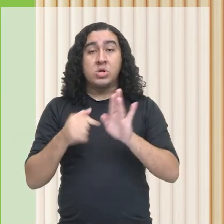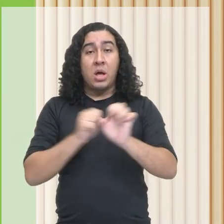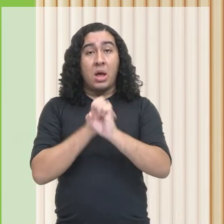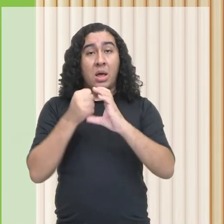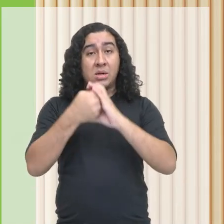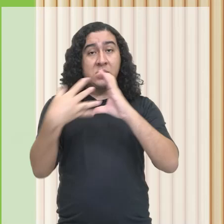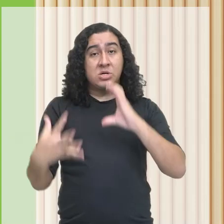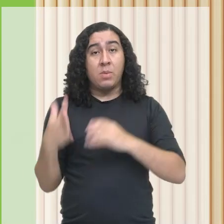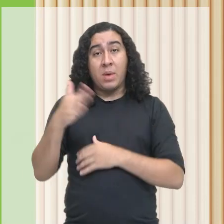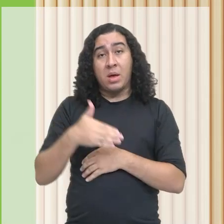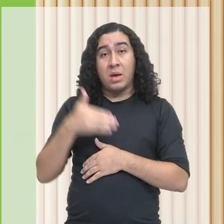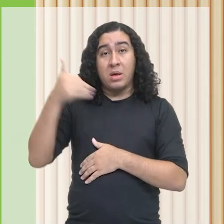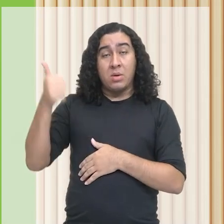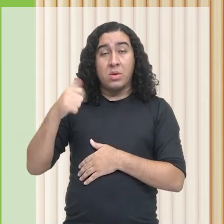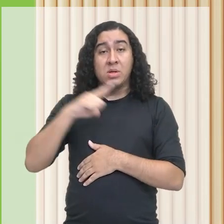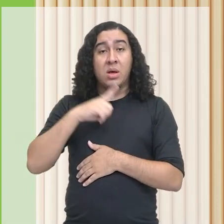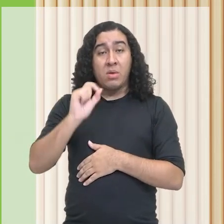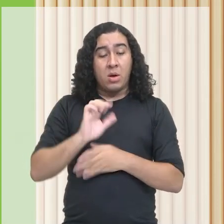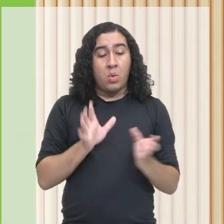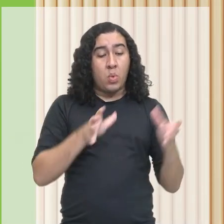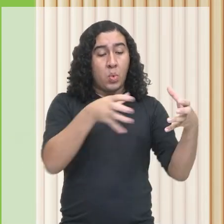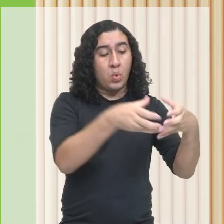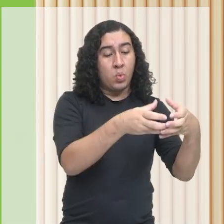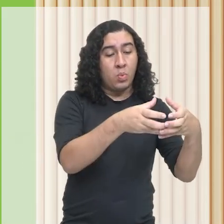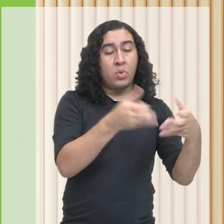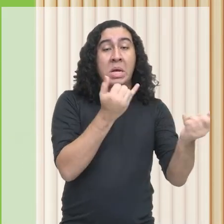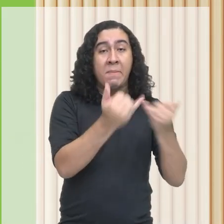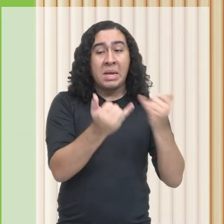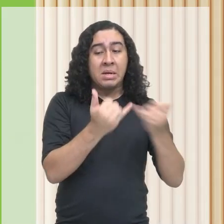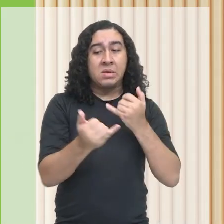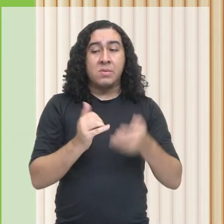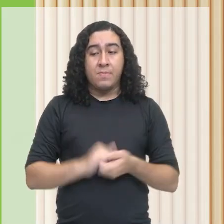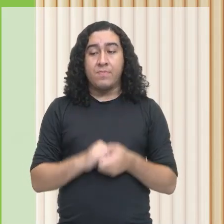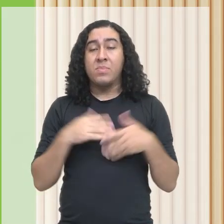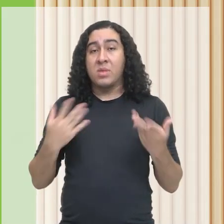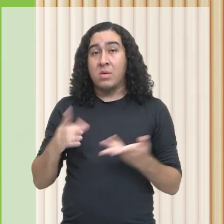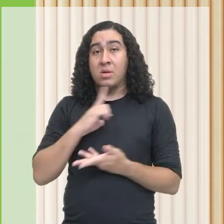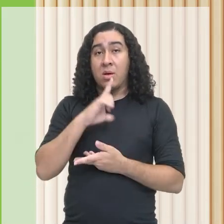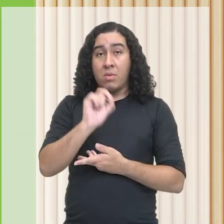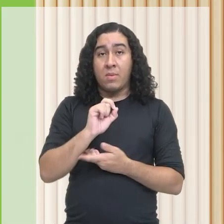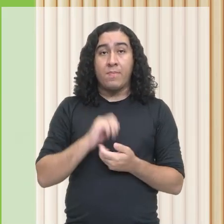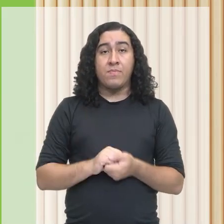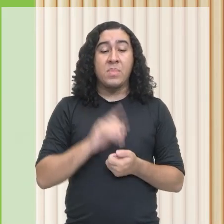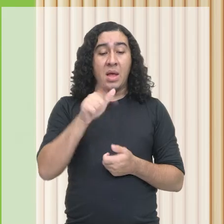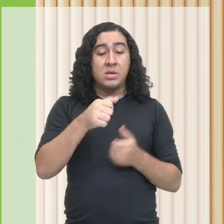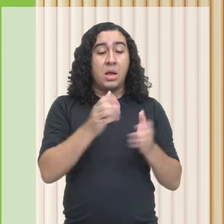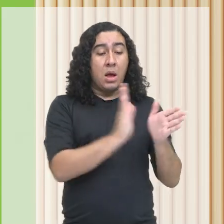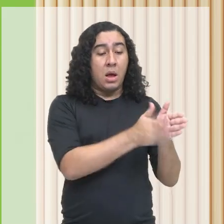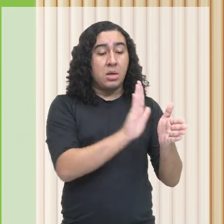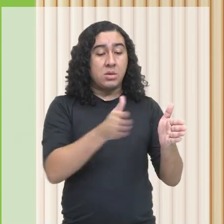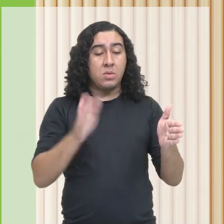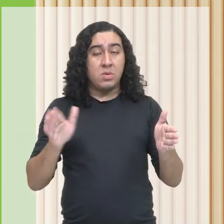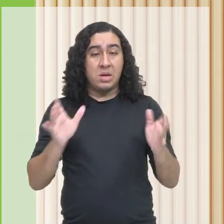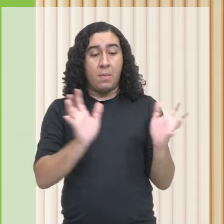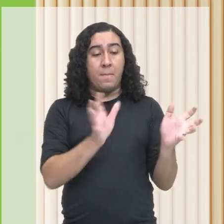maiores características, eles foram agrupados, né? Então, nós temos aí essas